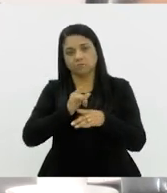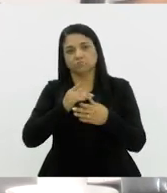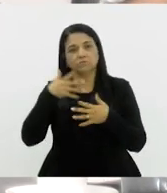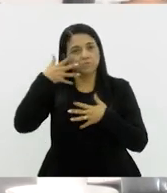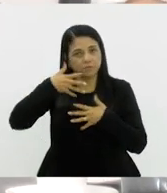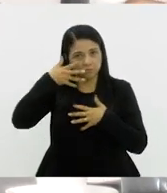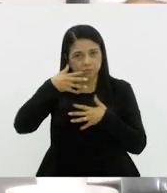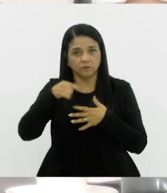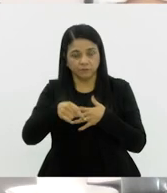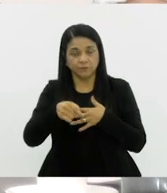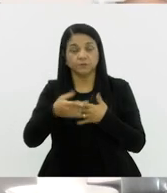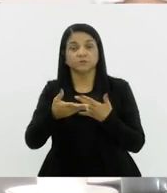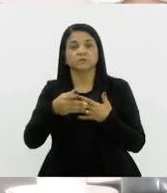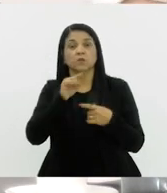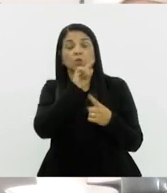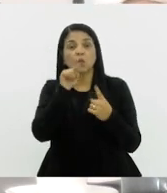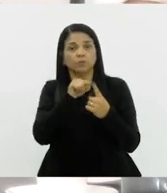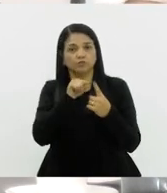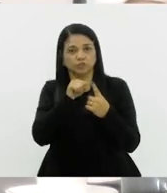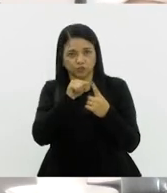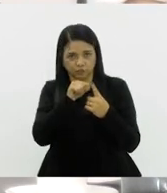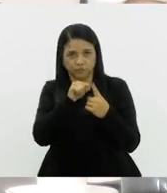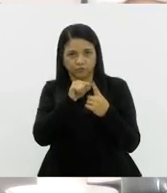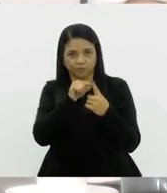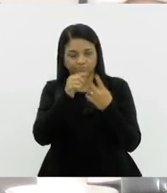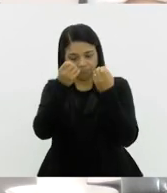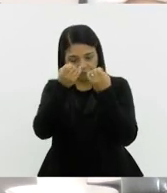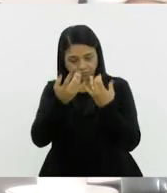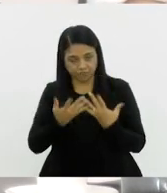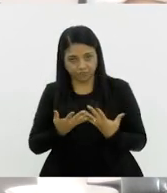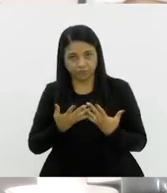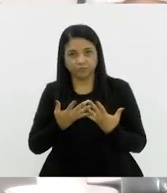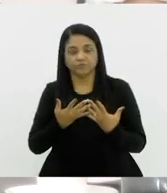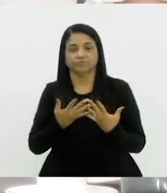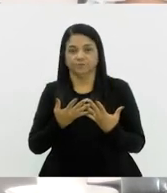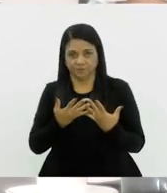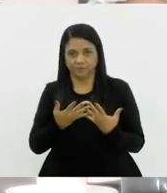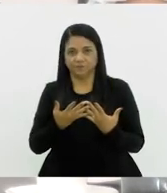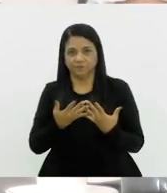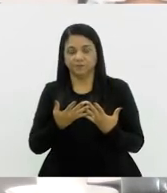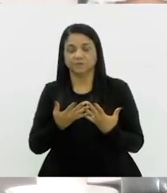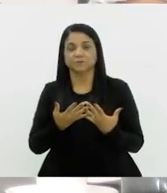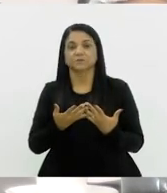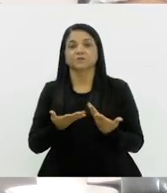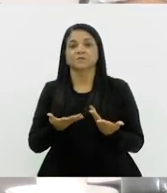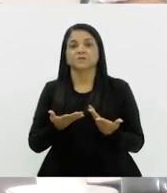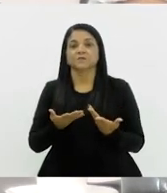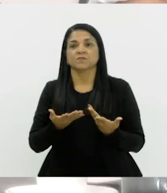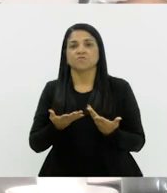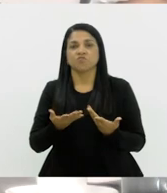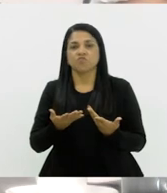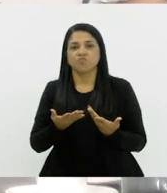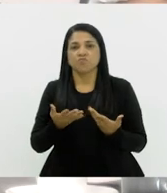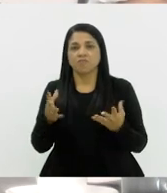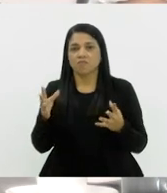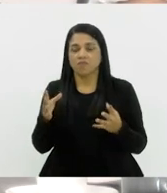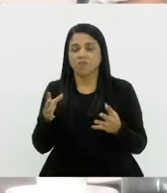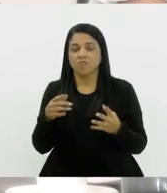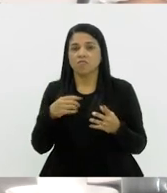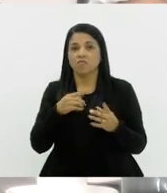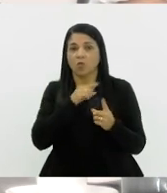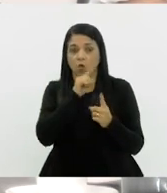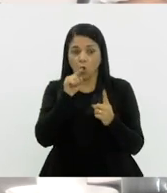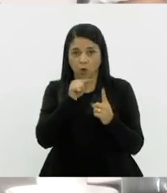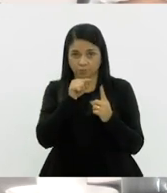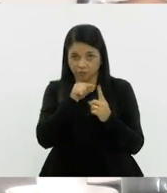favor, serem mais objetivos e propositivos possível, né? Então, ser bastante objetivo